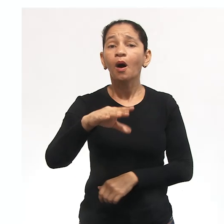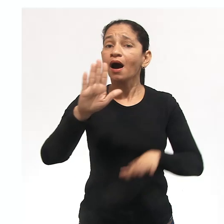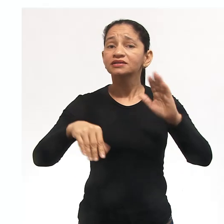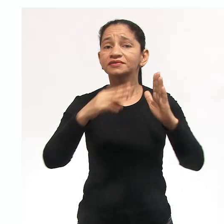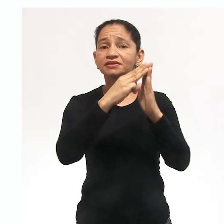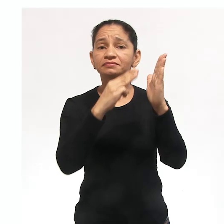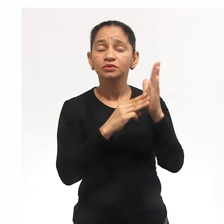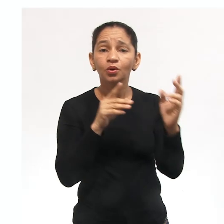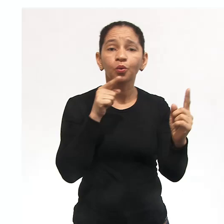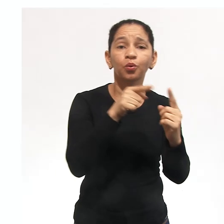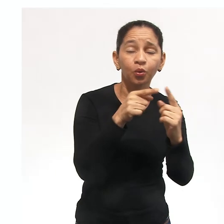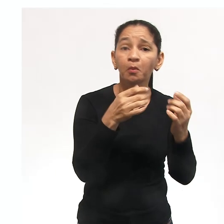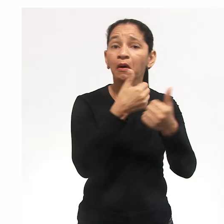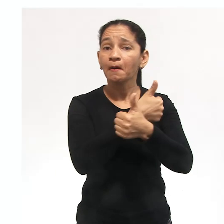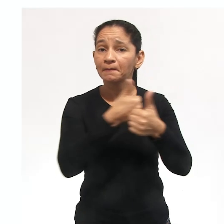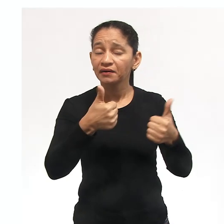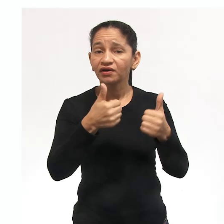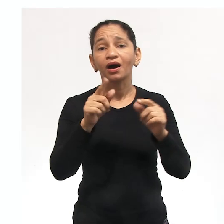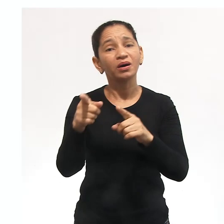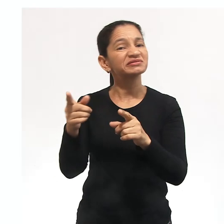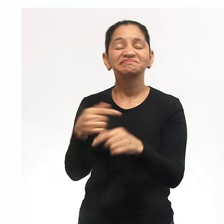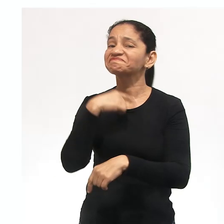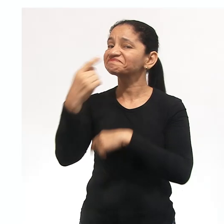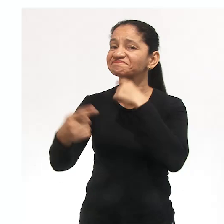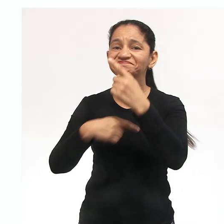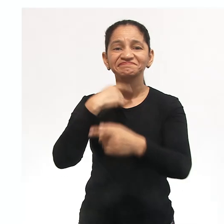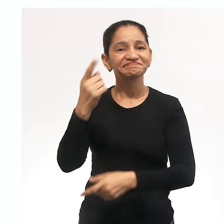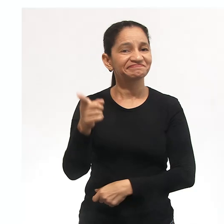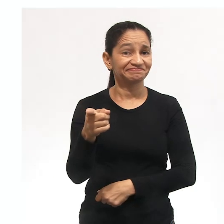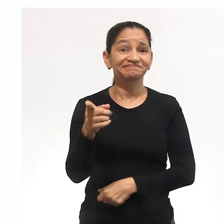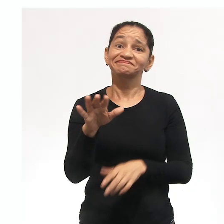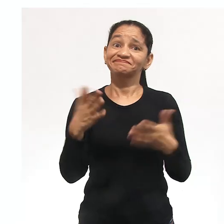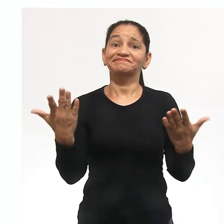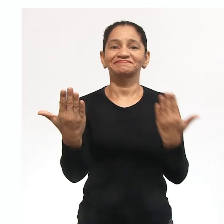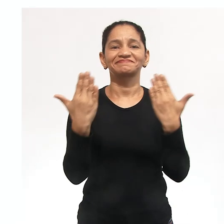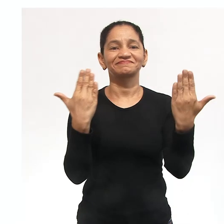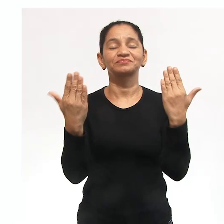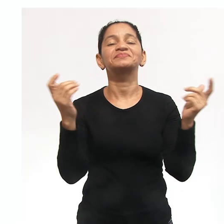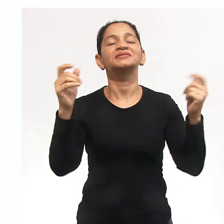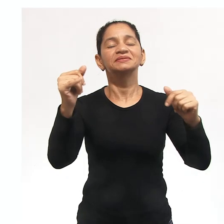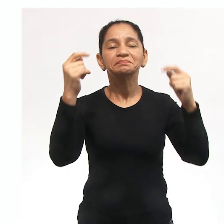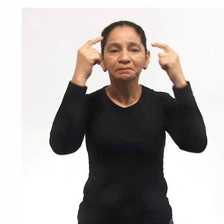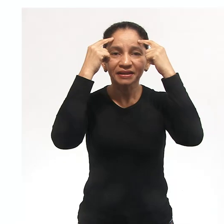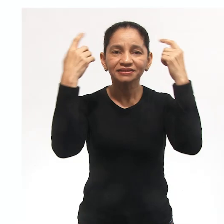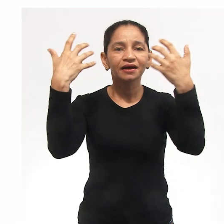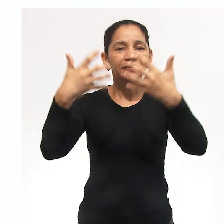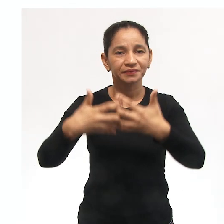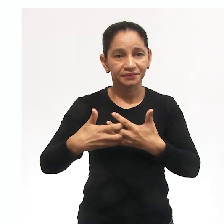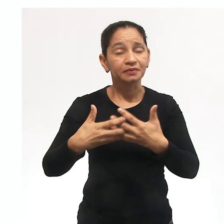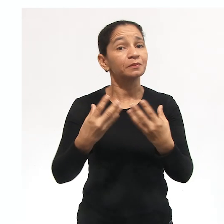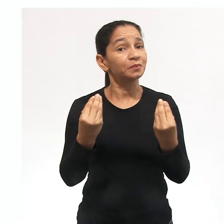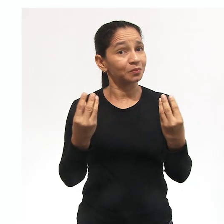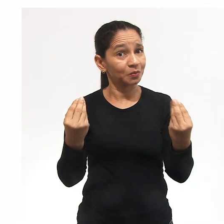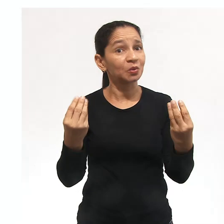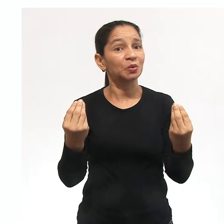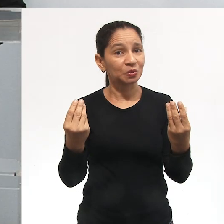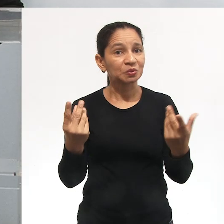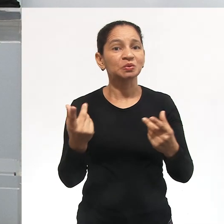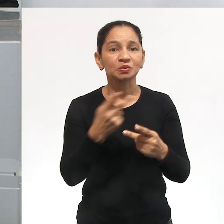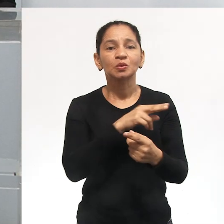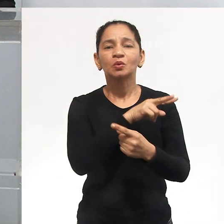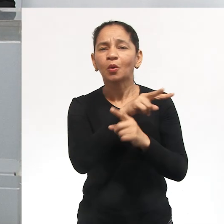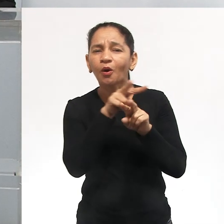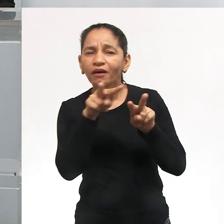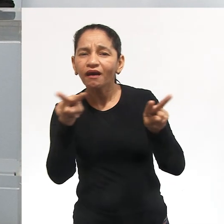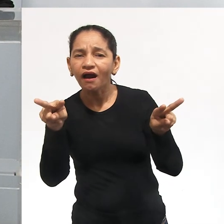funcionam para um e não funcionam para outro. Olha a complexidade dessa... A ciência contemporânea tem